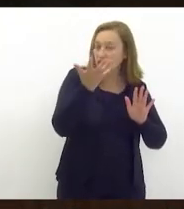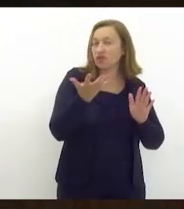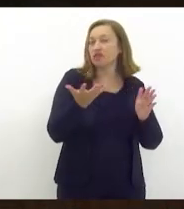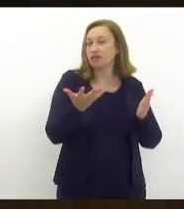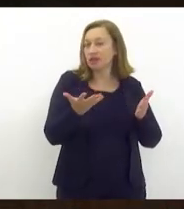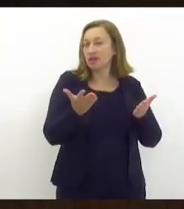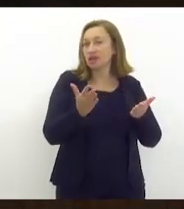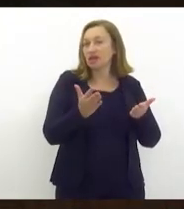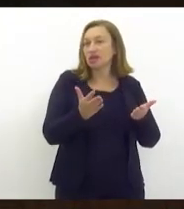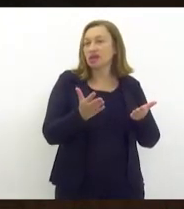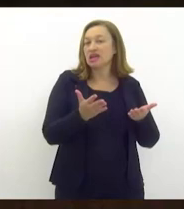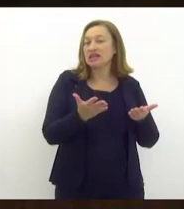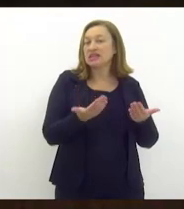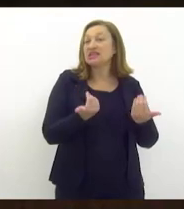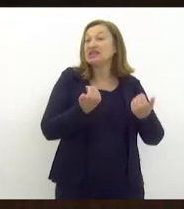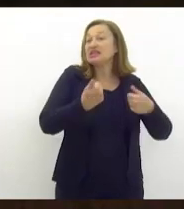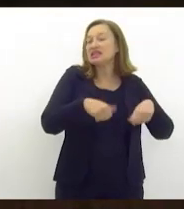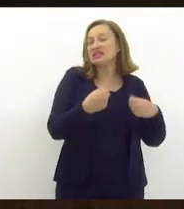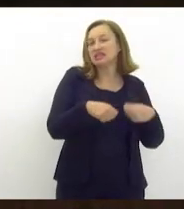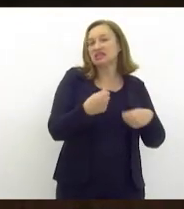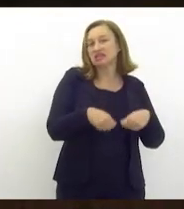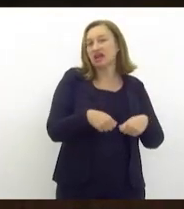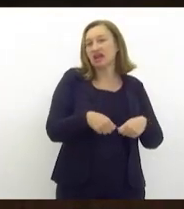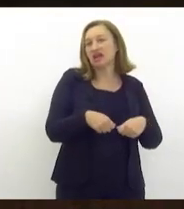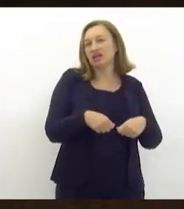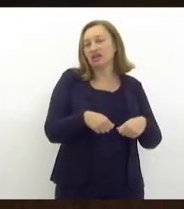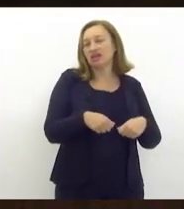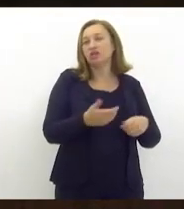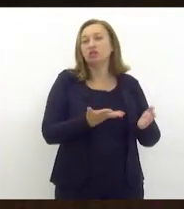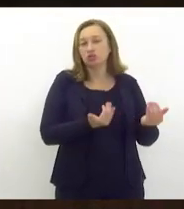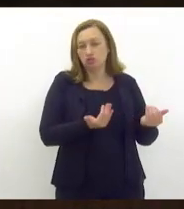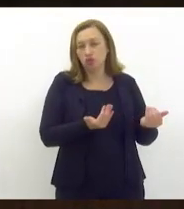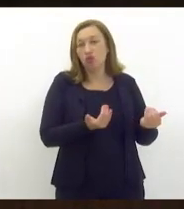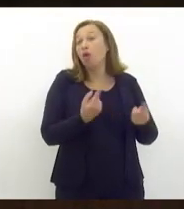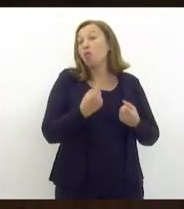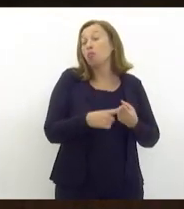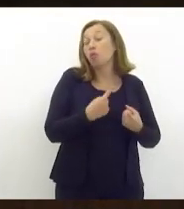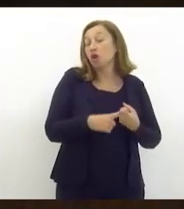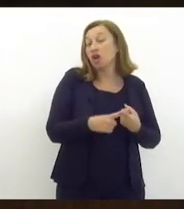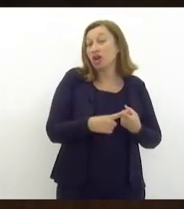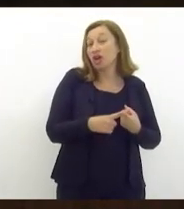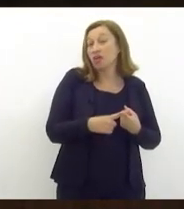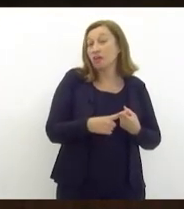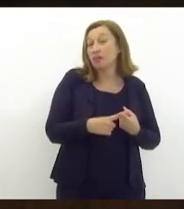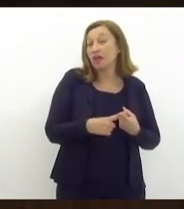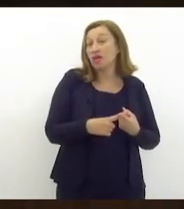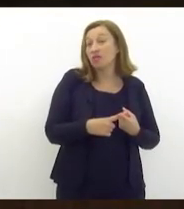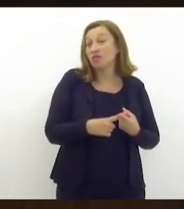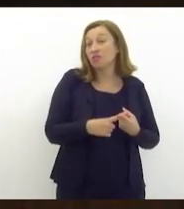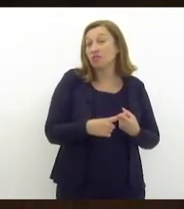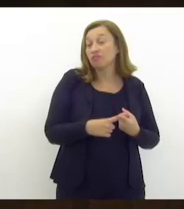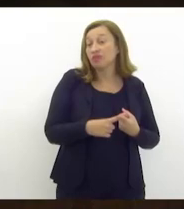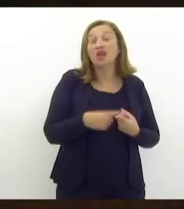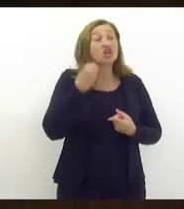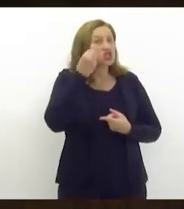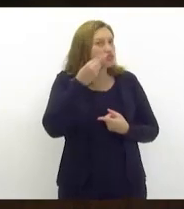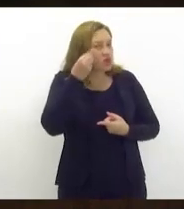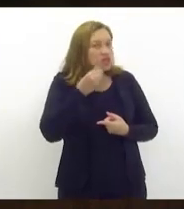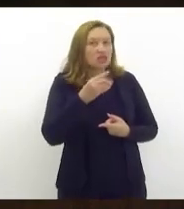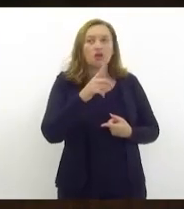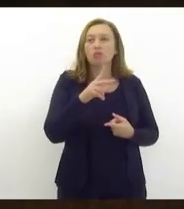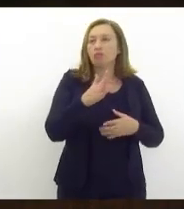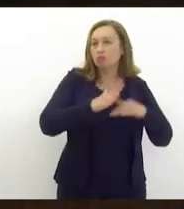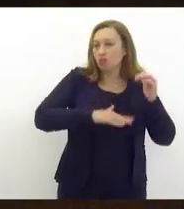medida, essa mazela vivenciada pela nossa juventude, porque prevê como experiência